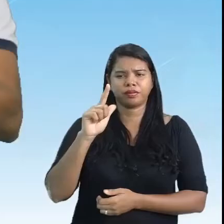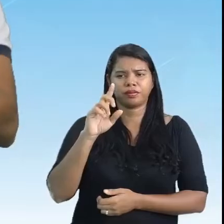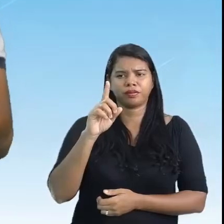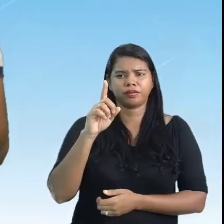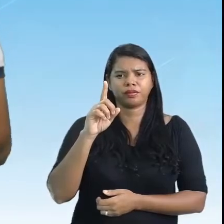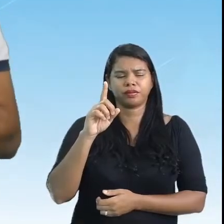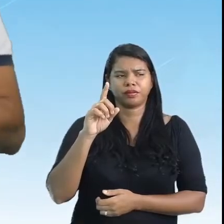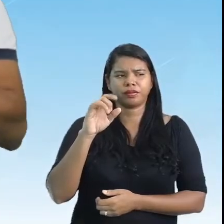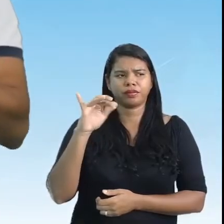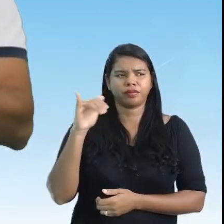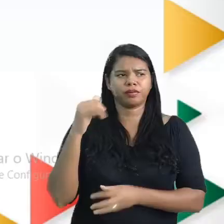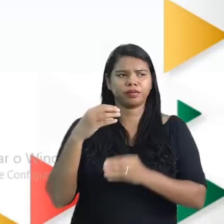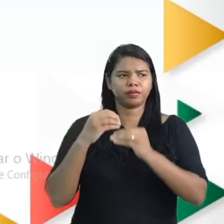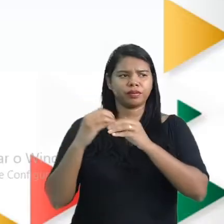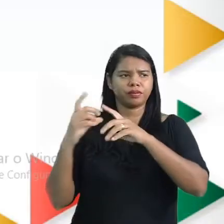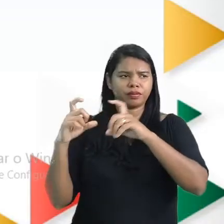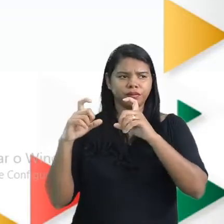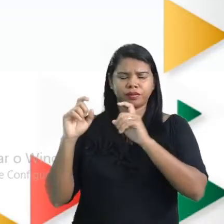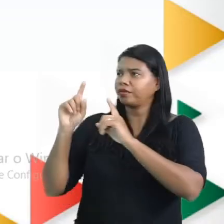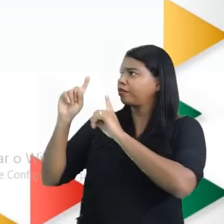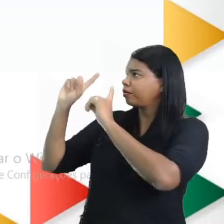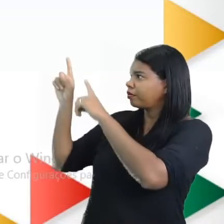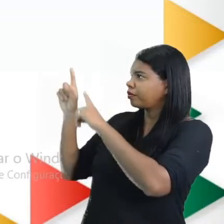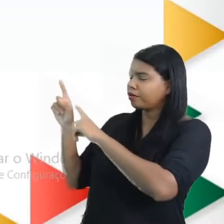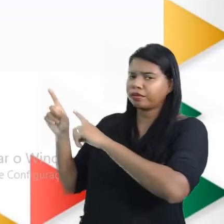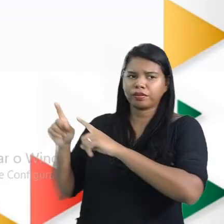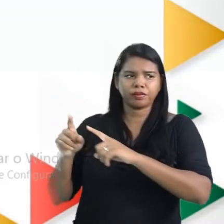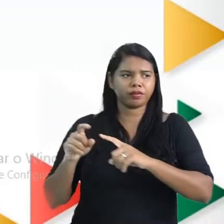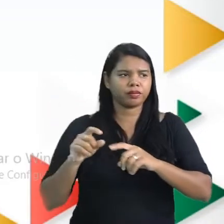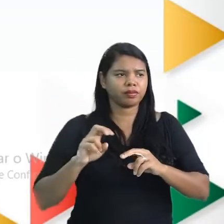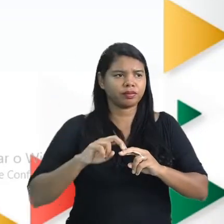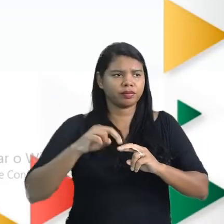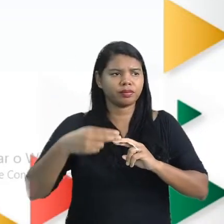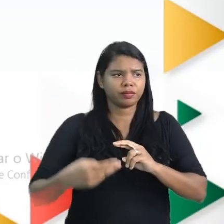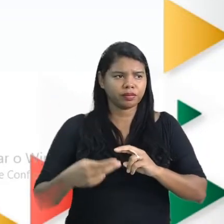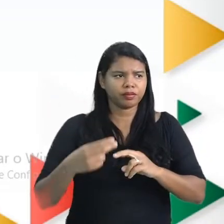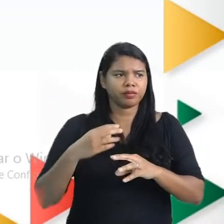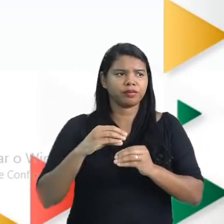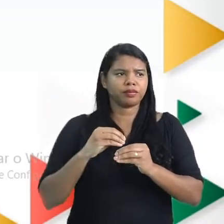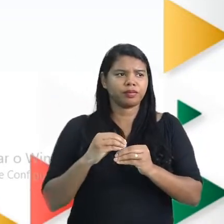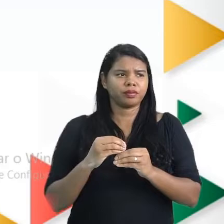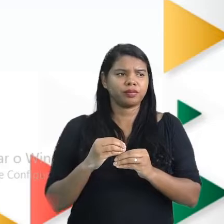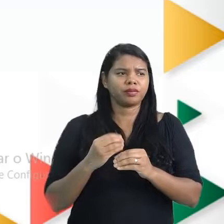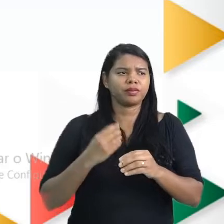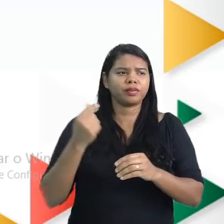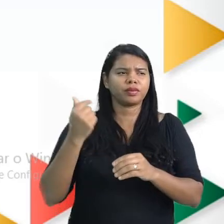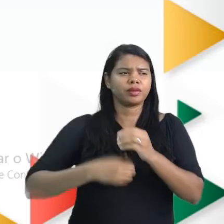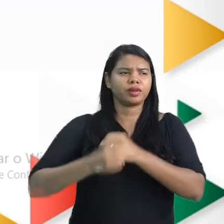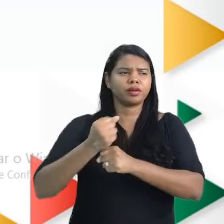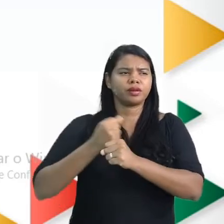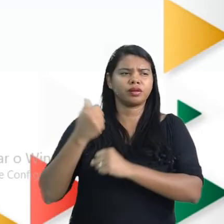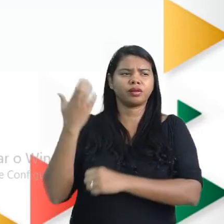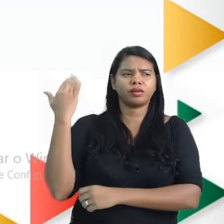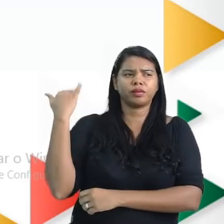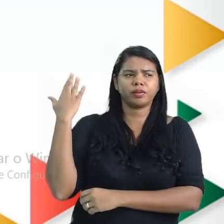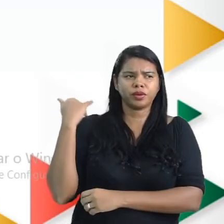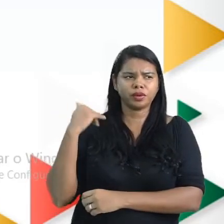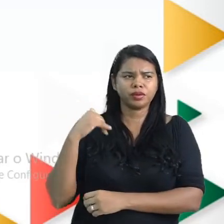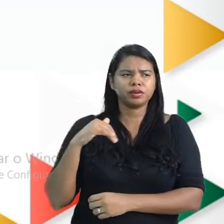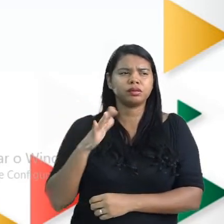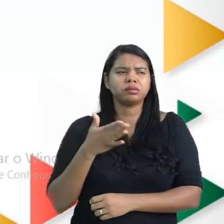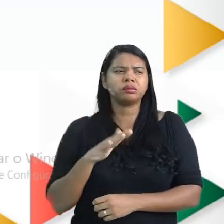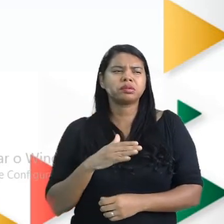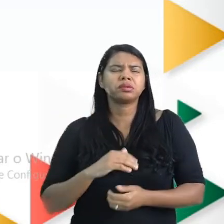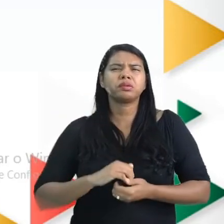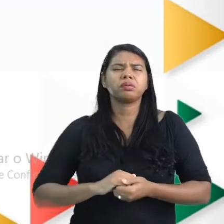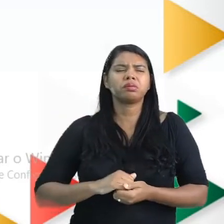essa imagem aí é a piscina do Sítio Silvânia, muitos anos atrás. Né? Em 40, vamos